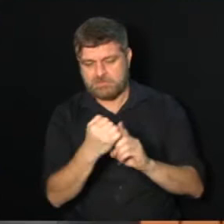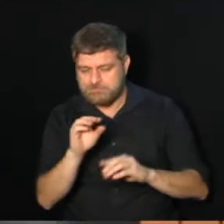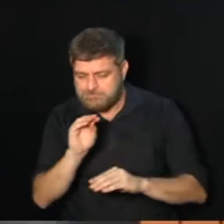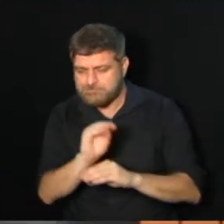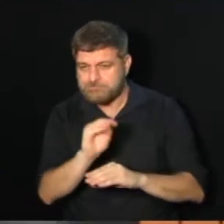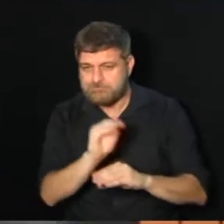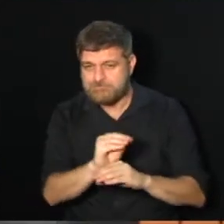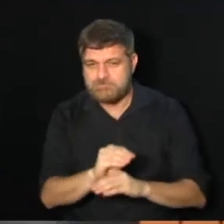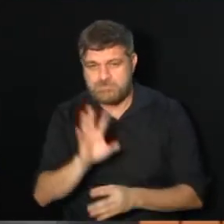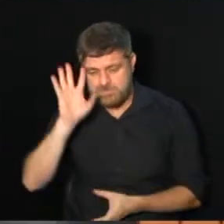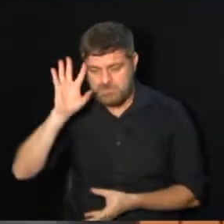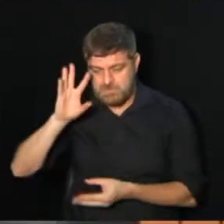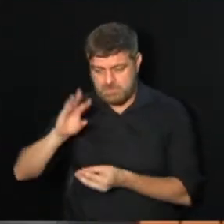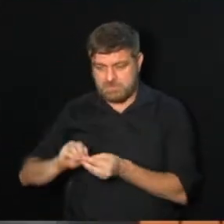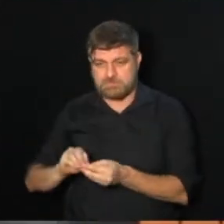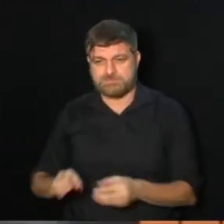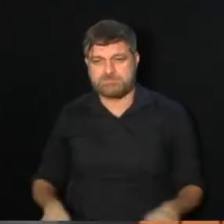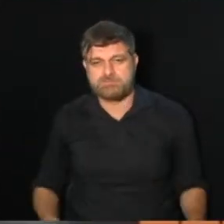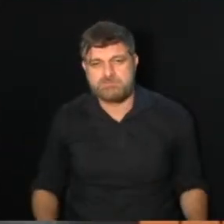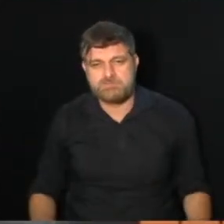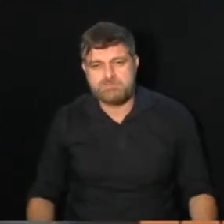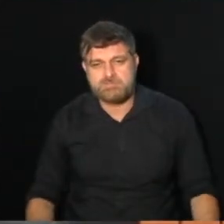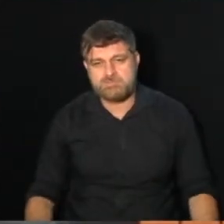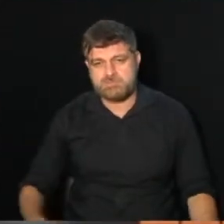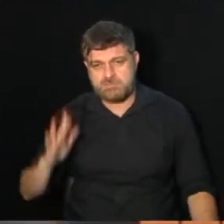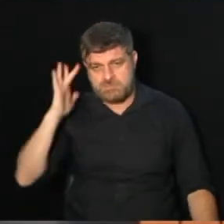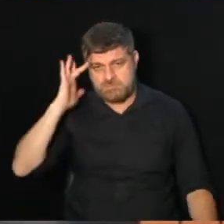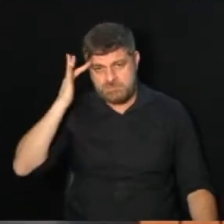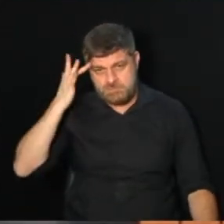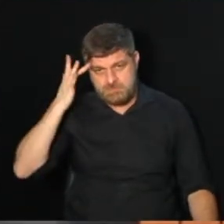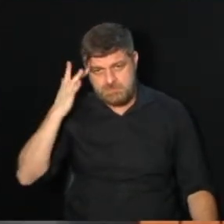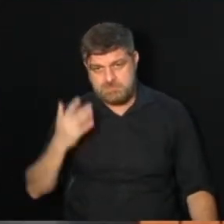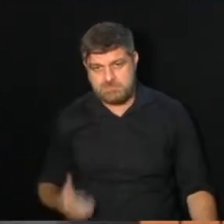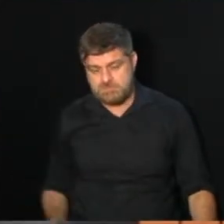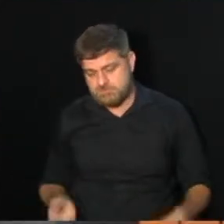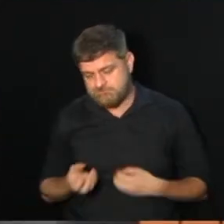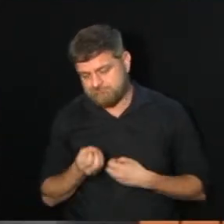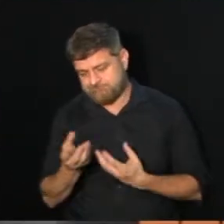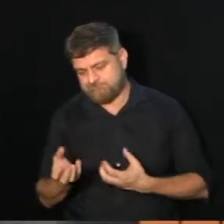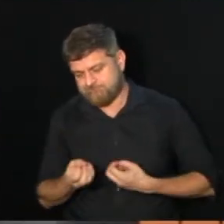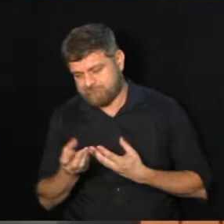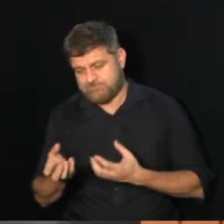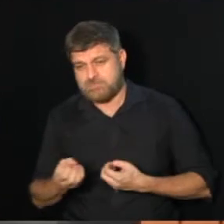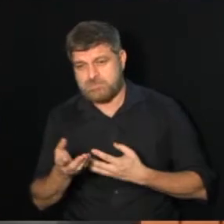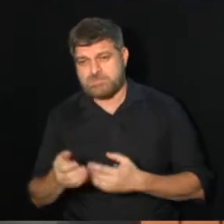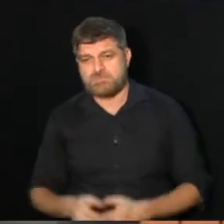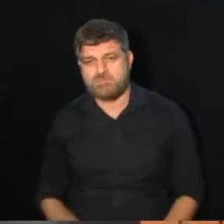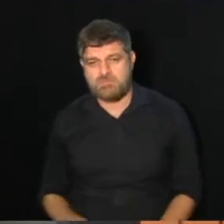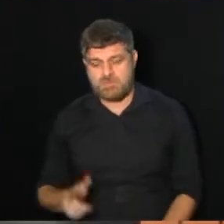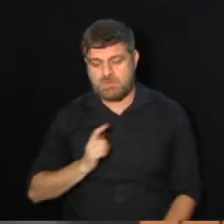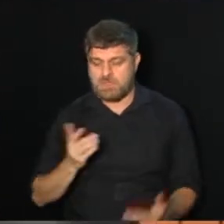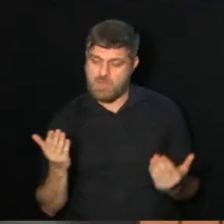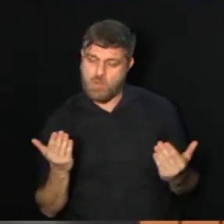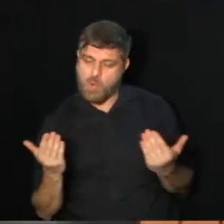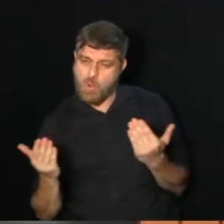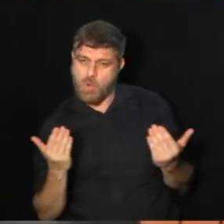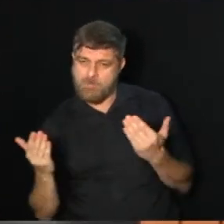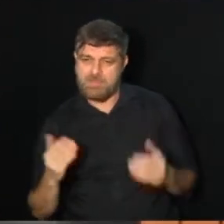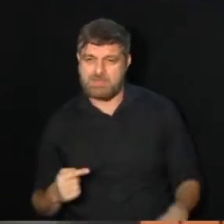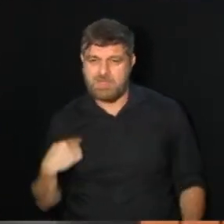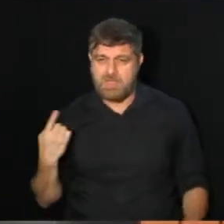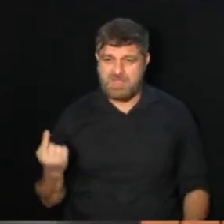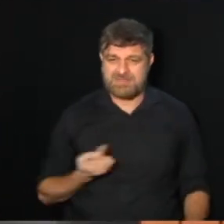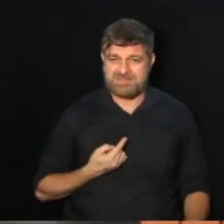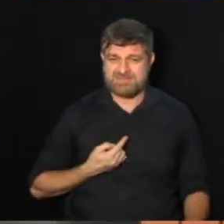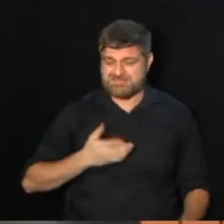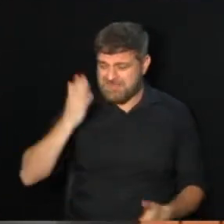Então, resumidamente, eu acho que eu tentei aqui me fazer entender e traçar esse paralelo. Vamos